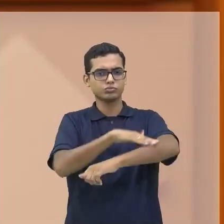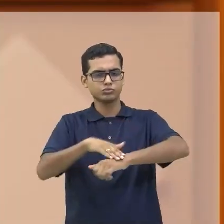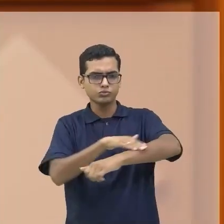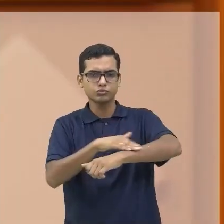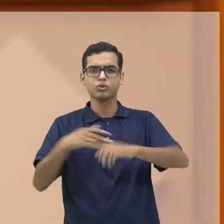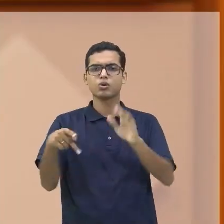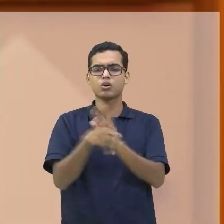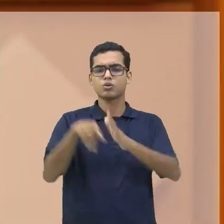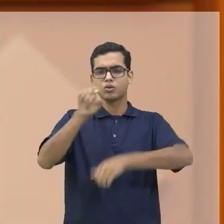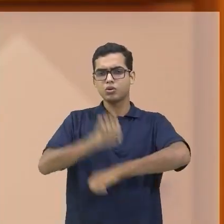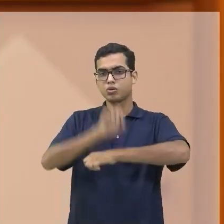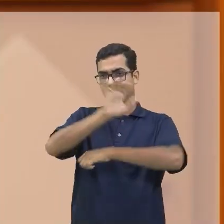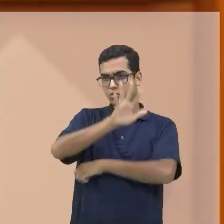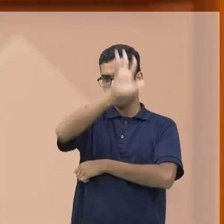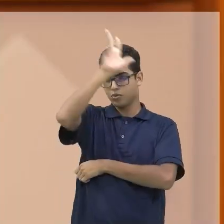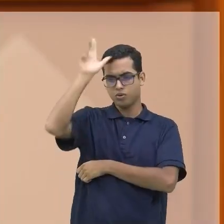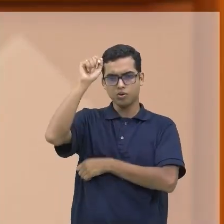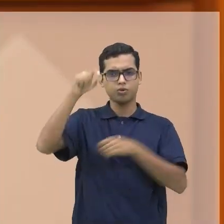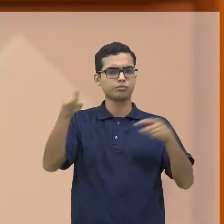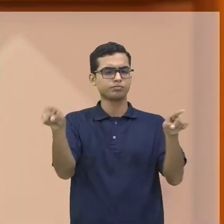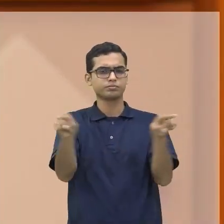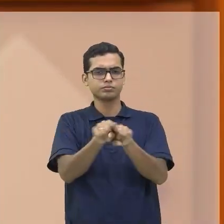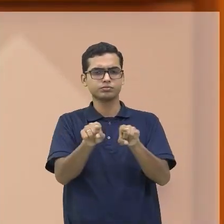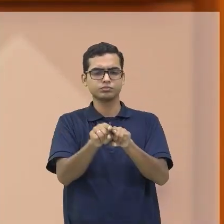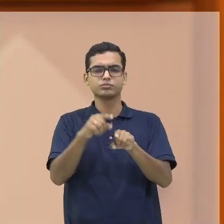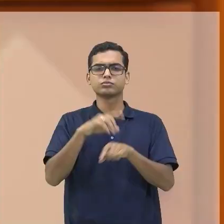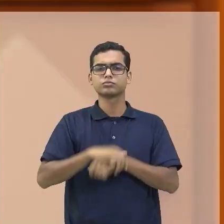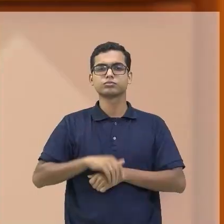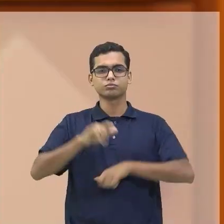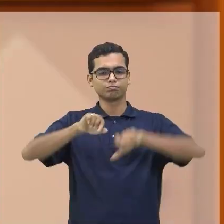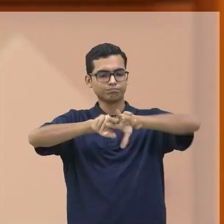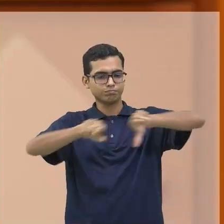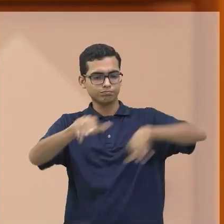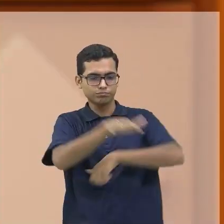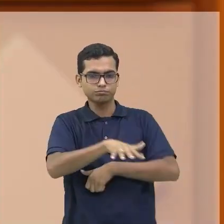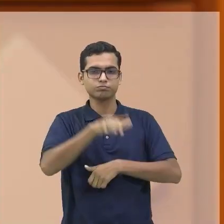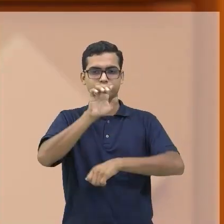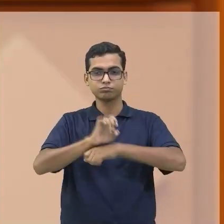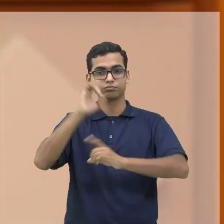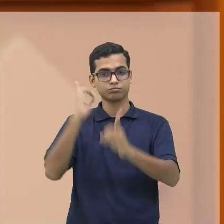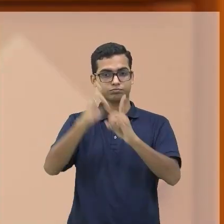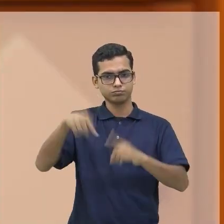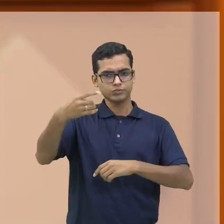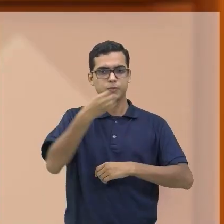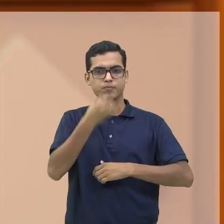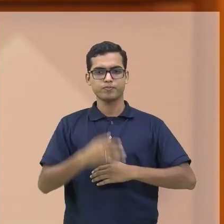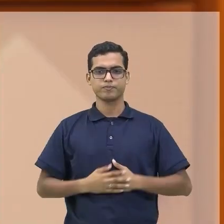Amazonas, sobre os aspectos demográficos do estado. Até a próxima!